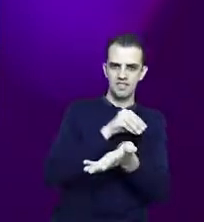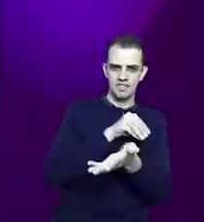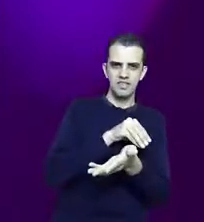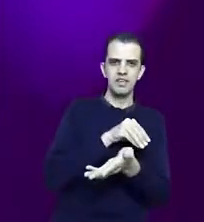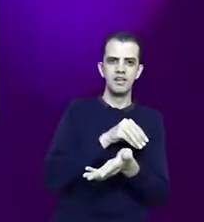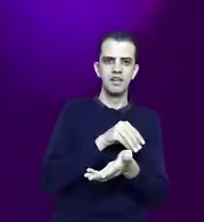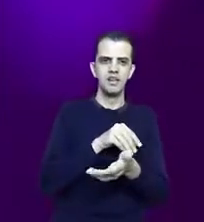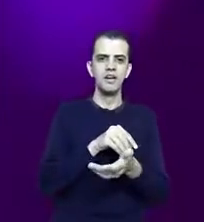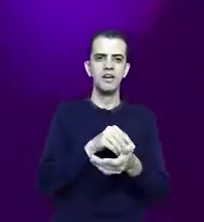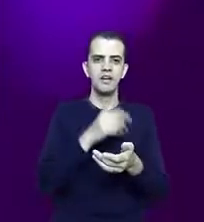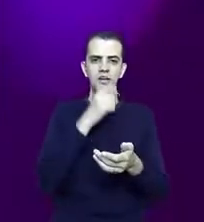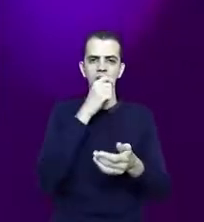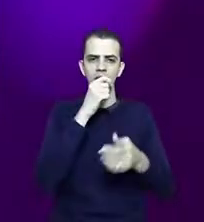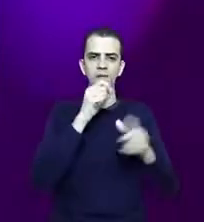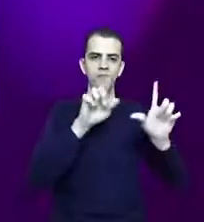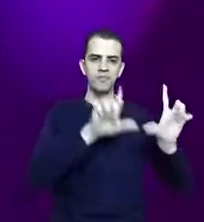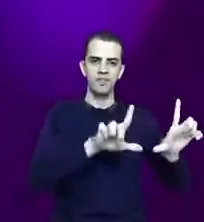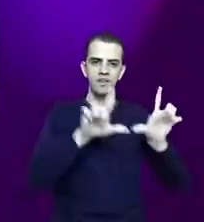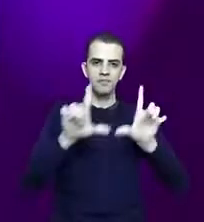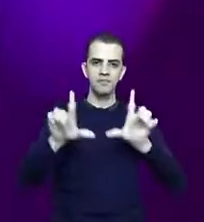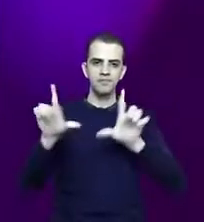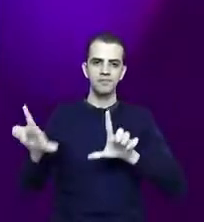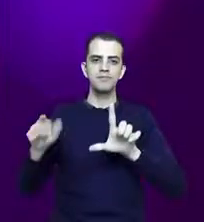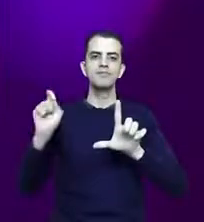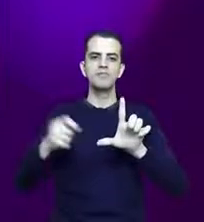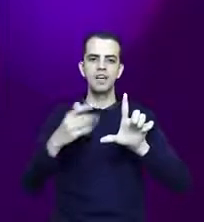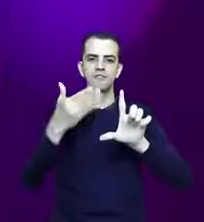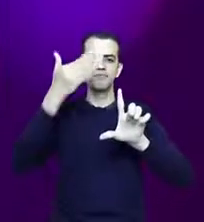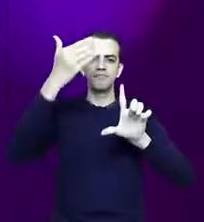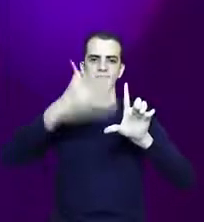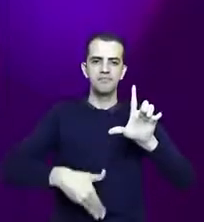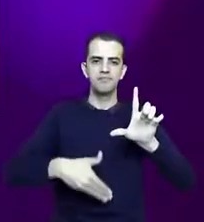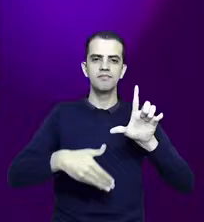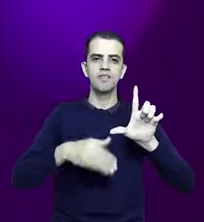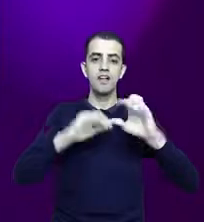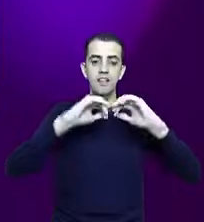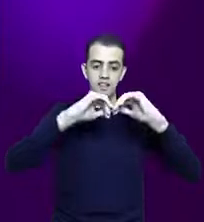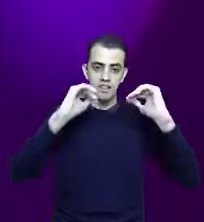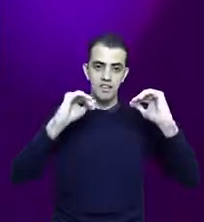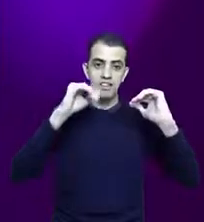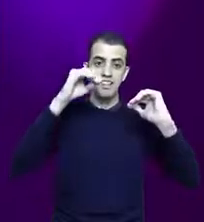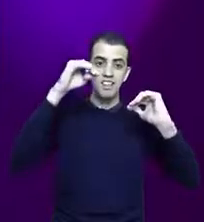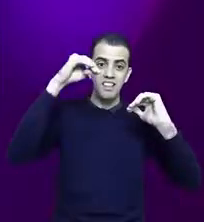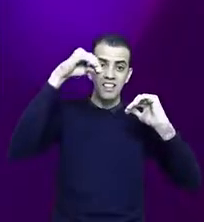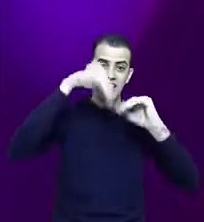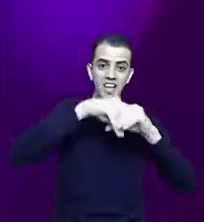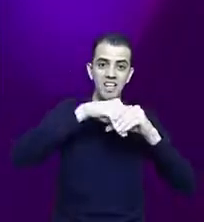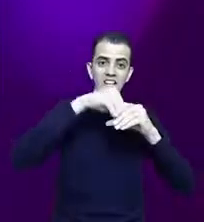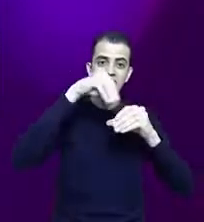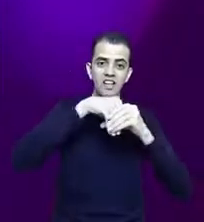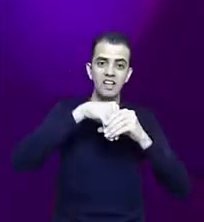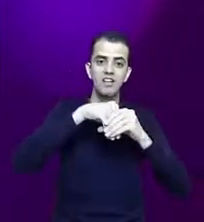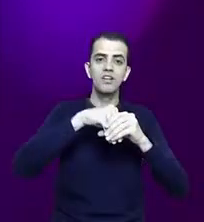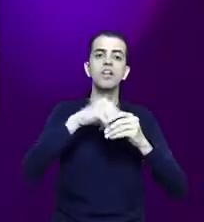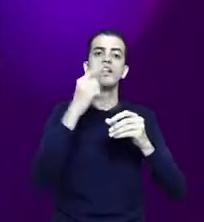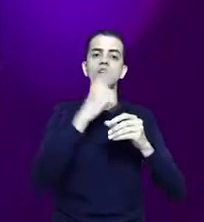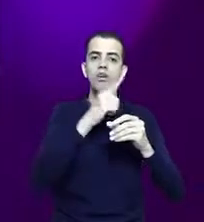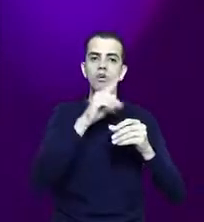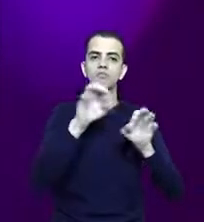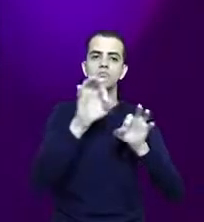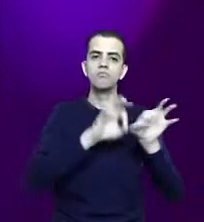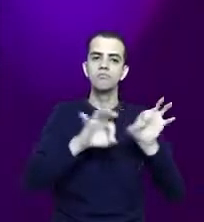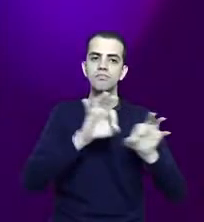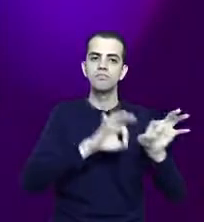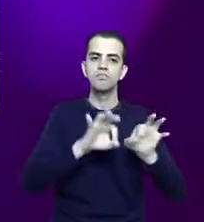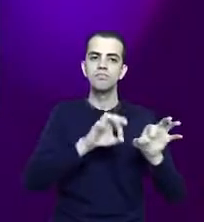nós temos esses planos onde a gente pode fazer um corte para ver o adequado posicionamento, quer dizer, o cirurgião pode preparar